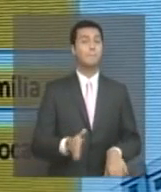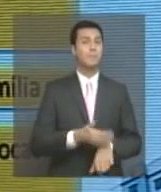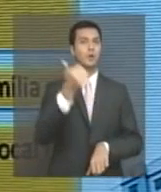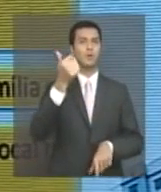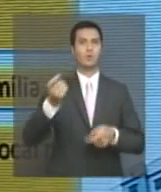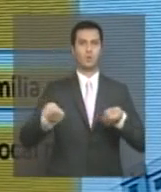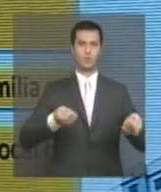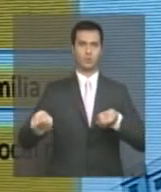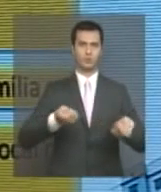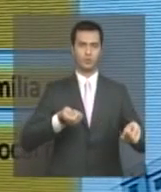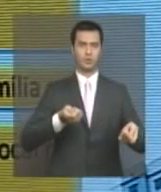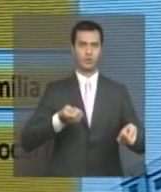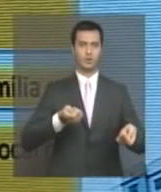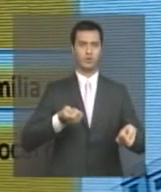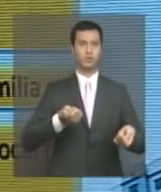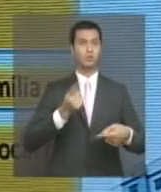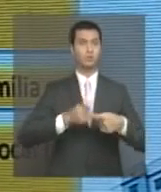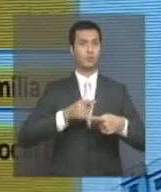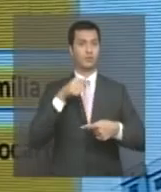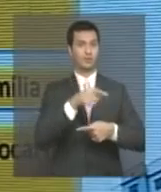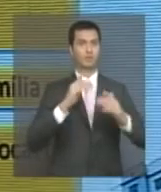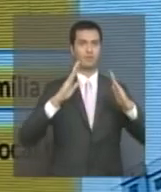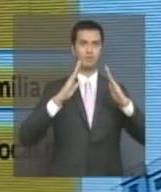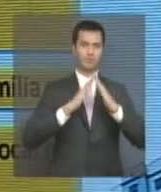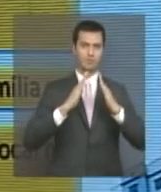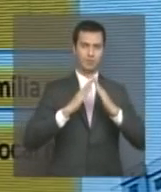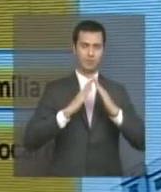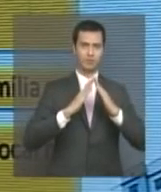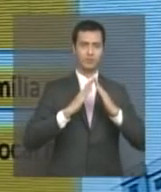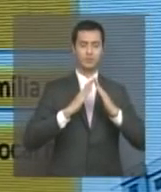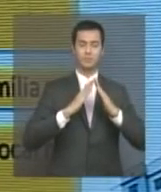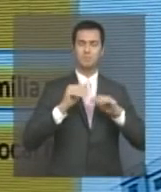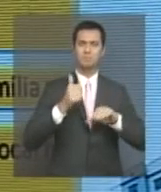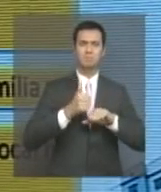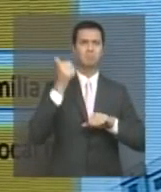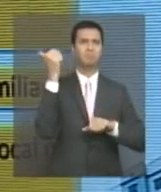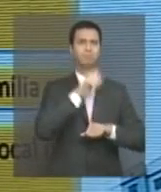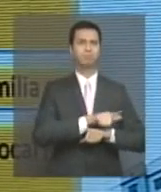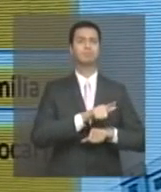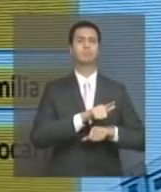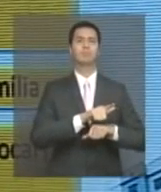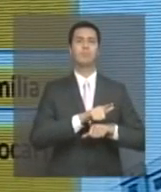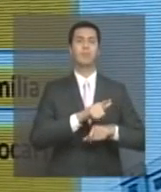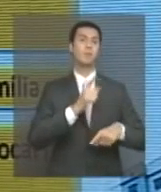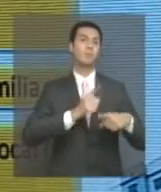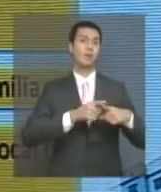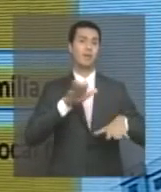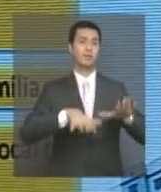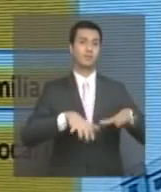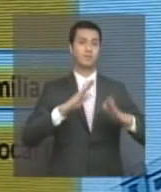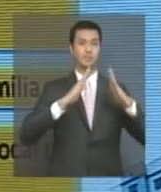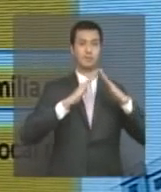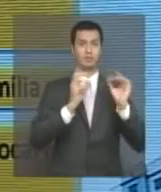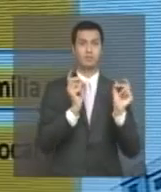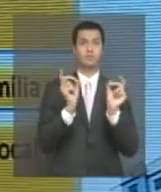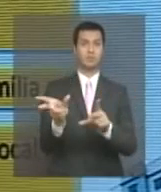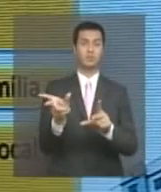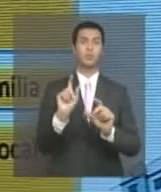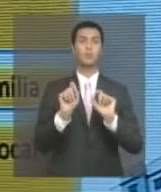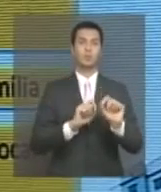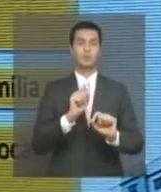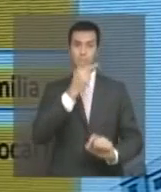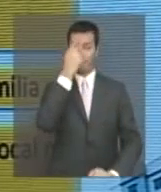que pode ser o maior patrimônio de suas vidas, para vender o imóvel, o beneficiário precisa quitar o